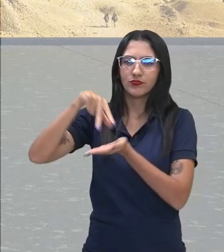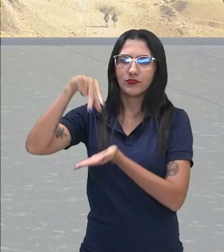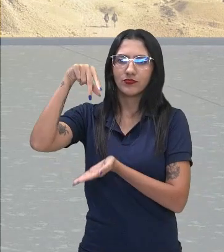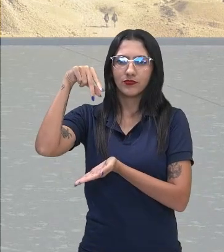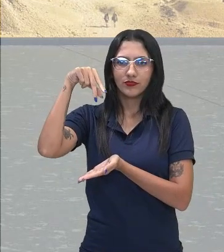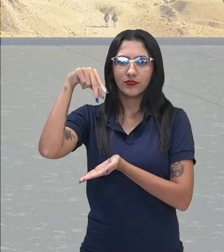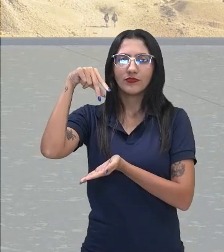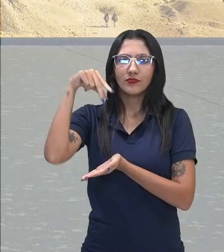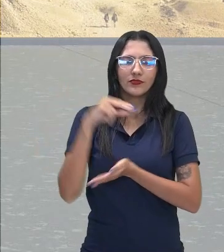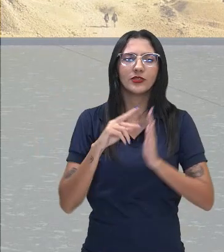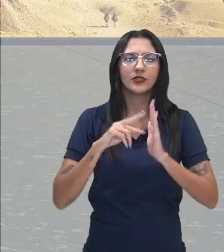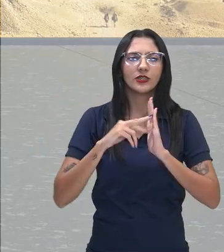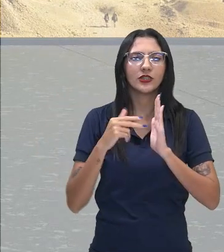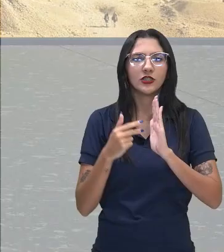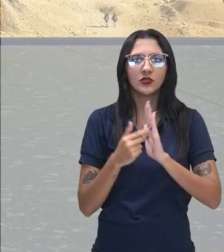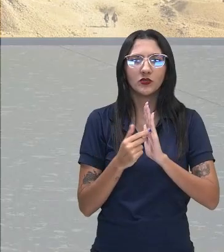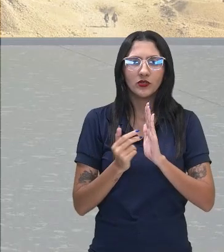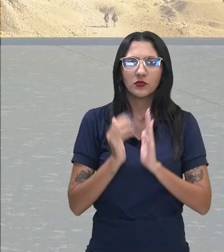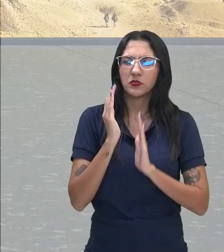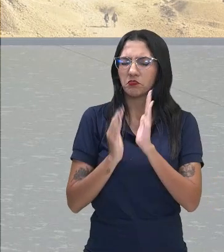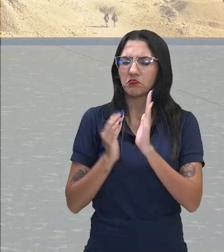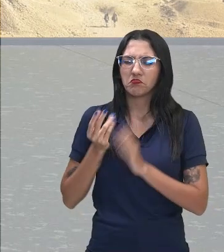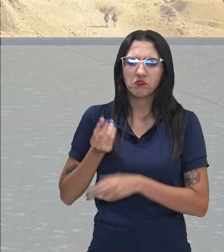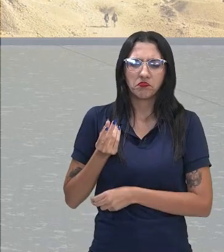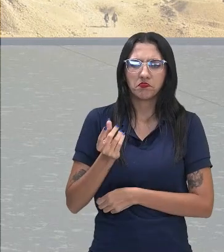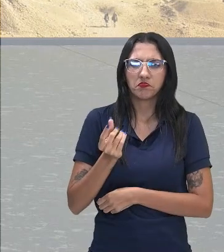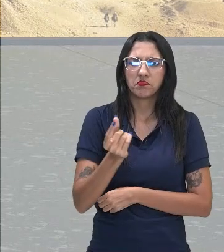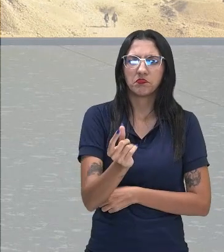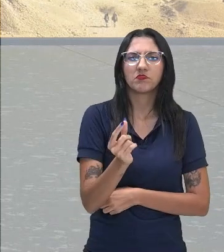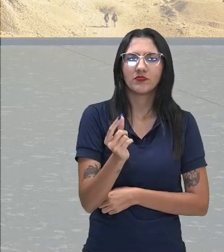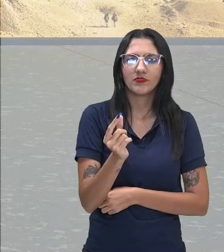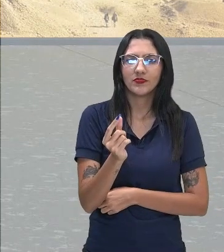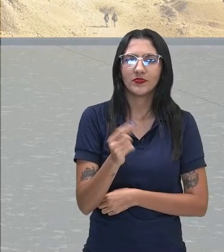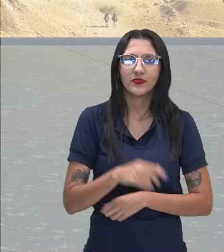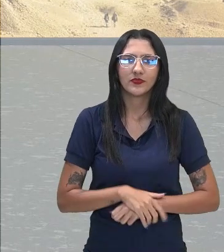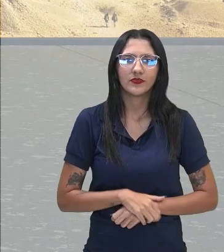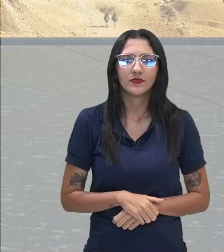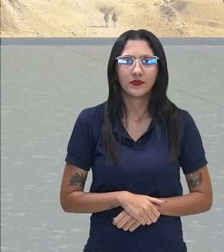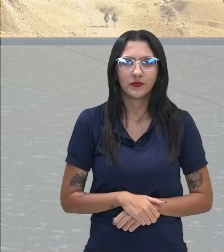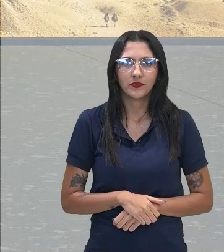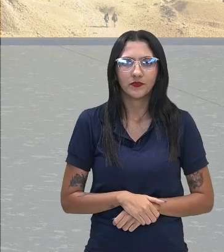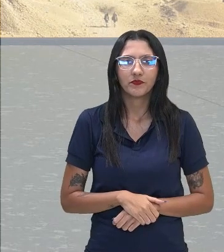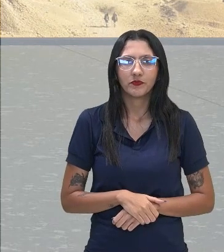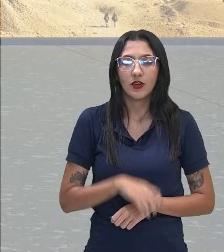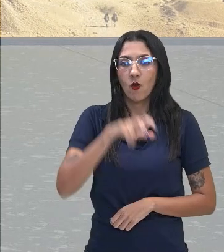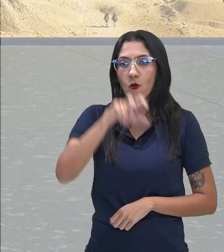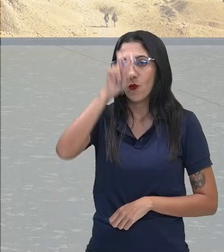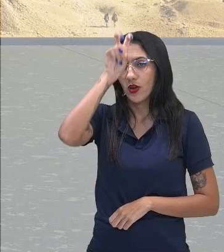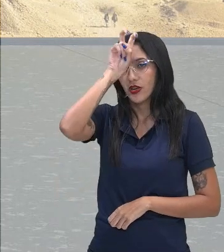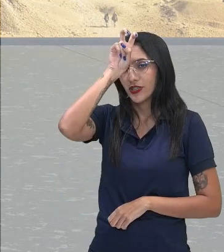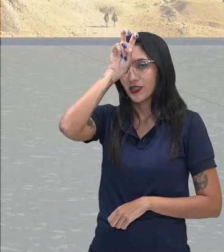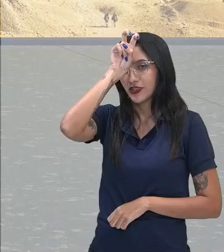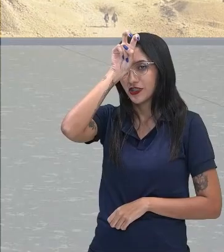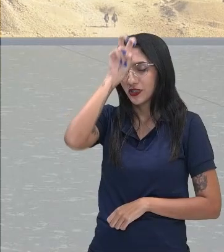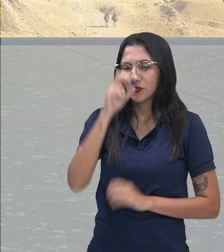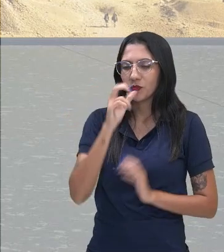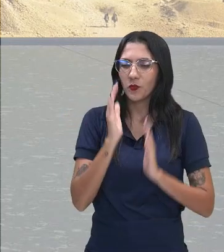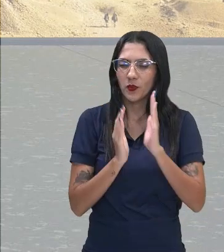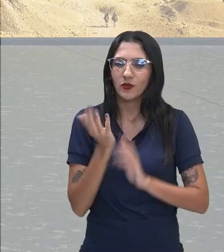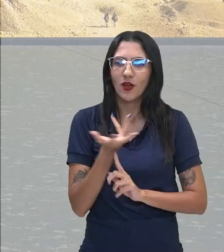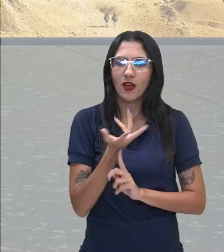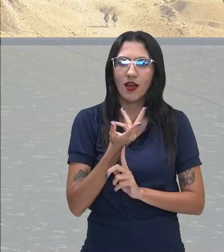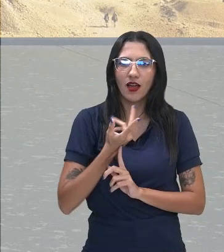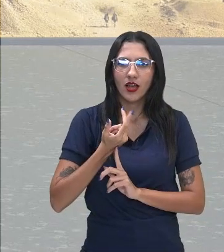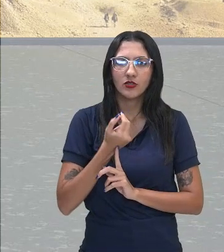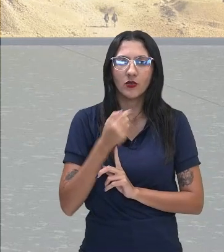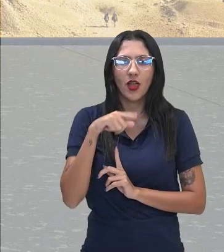um símbolo da eternidade, certo? O Egito, a arte, estava além